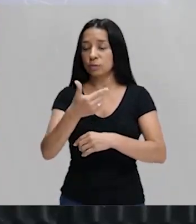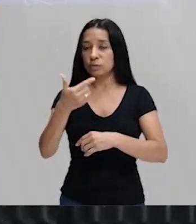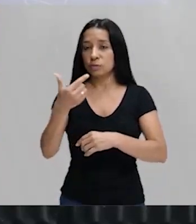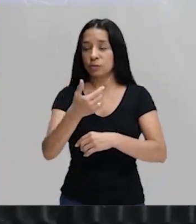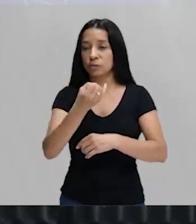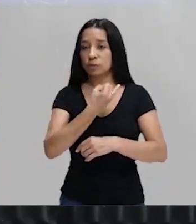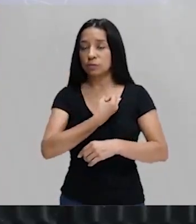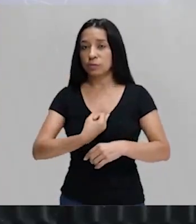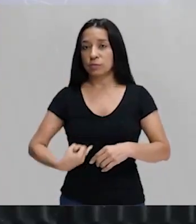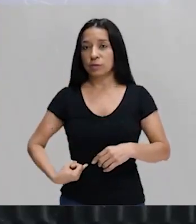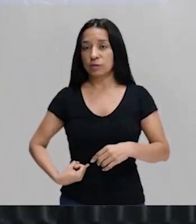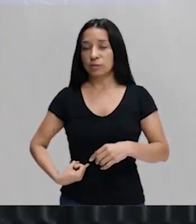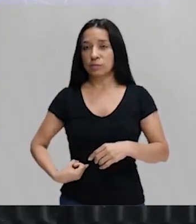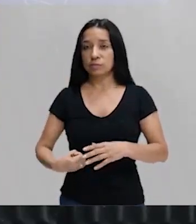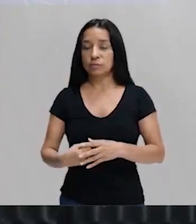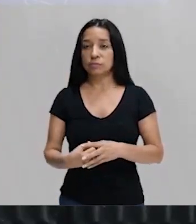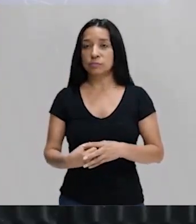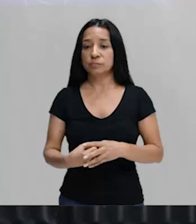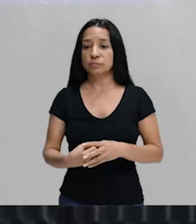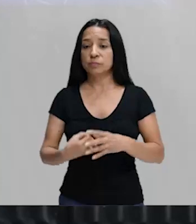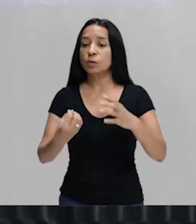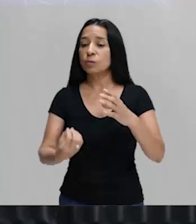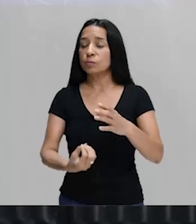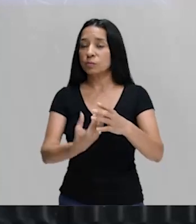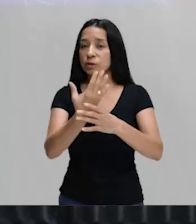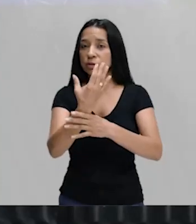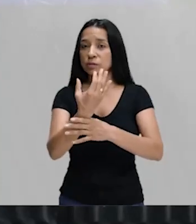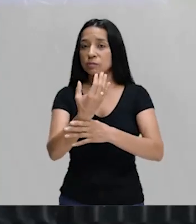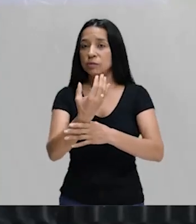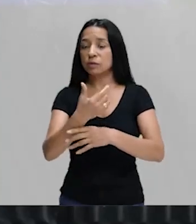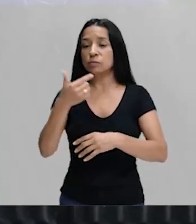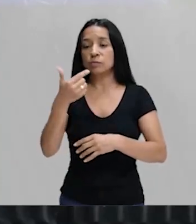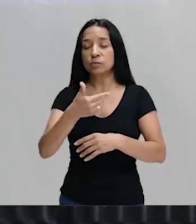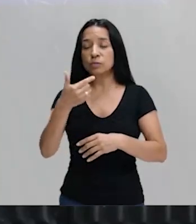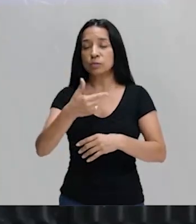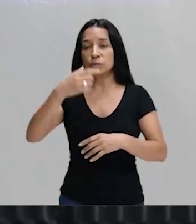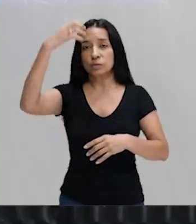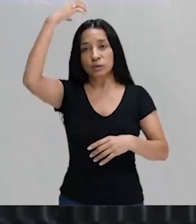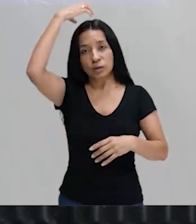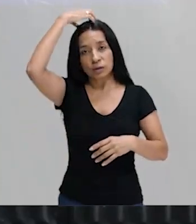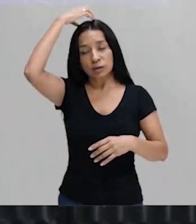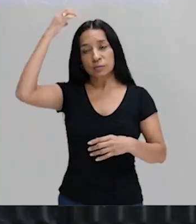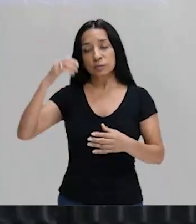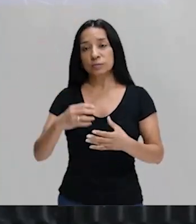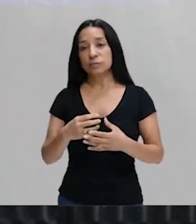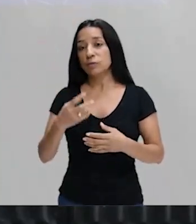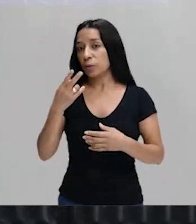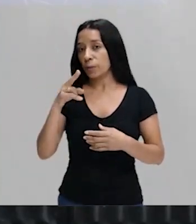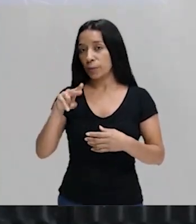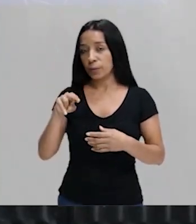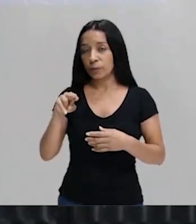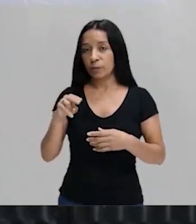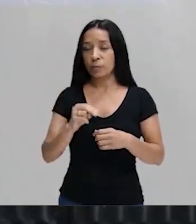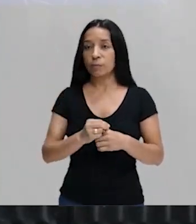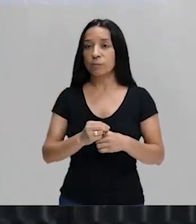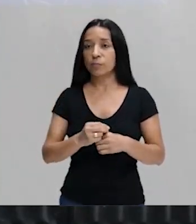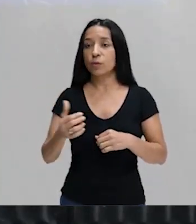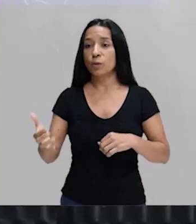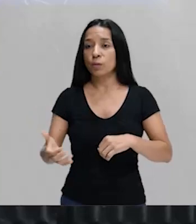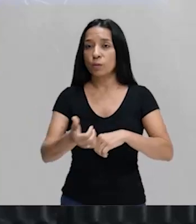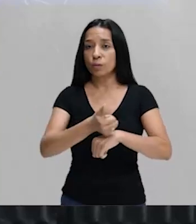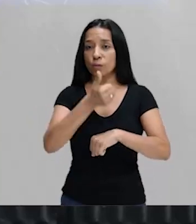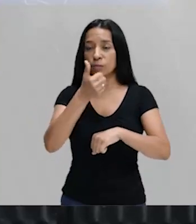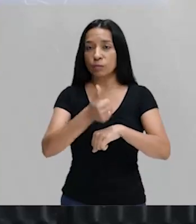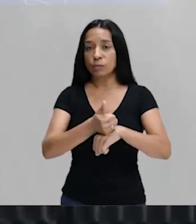Império, para o nascimento do Segundo Reinado. O golpe da maioridade, que ele foi um golpe